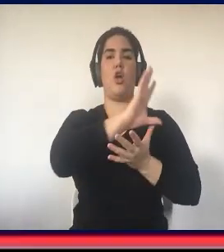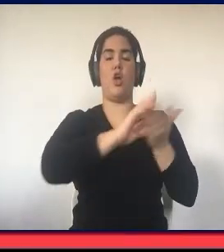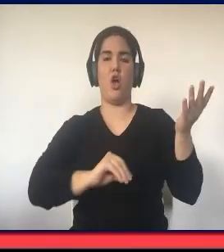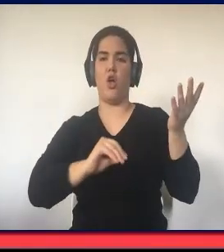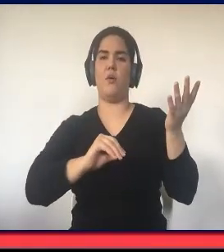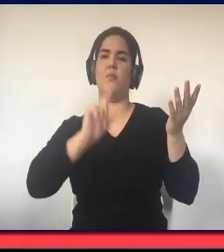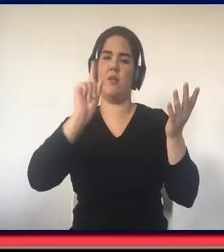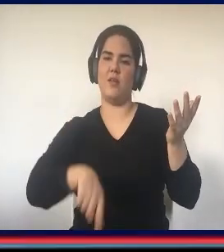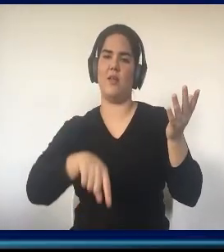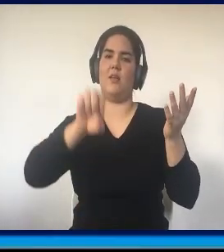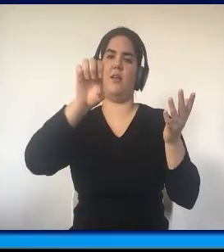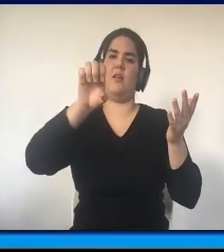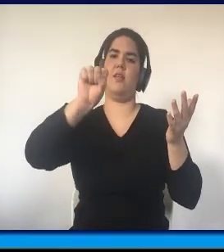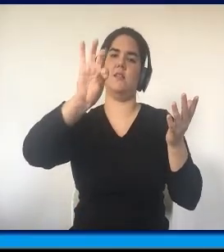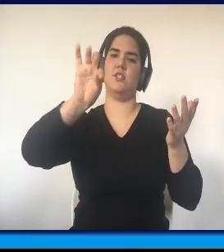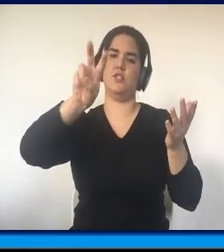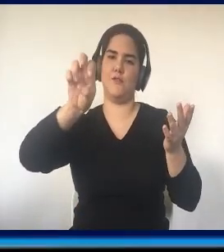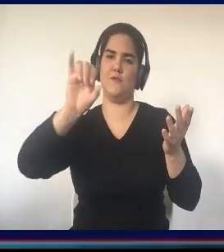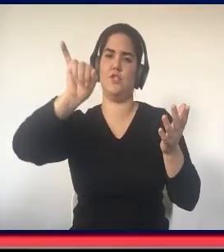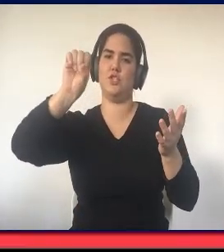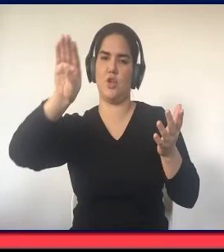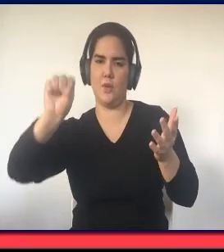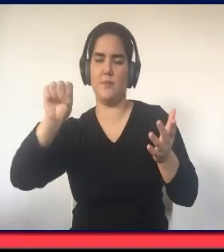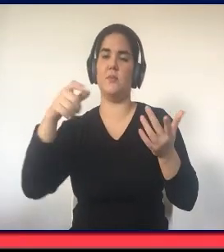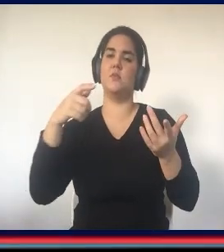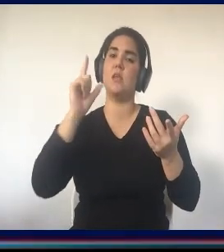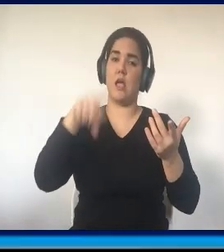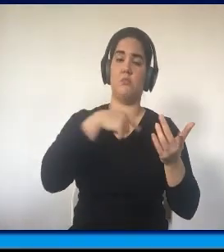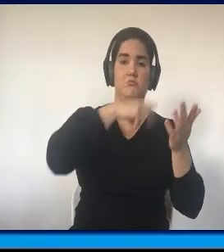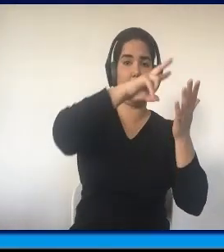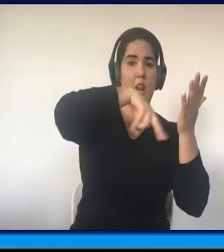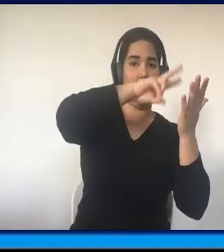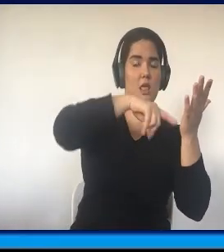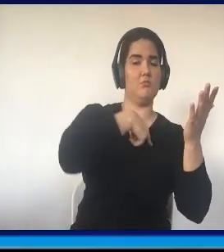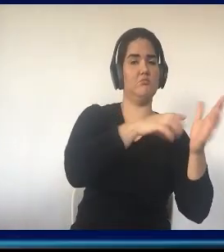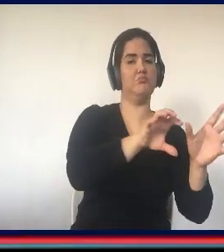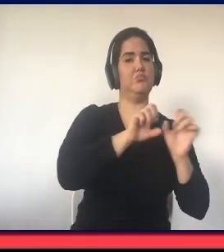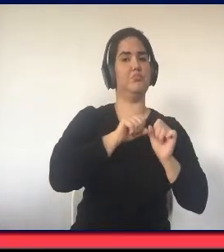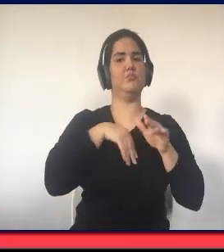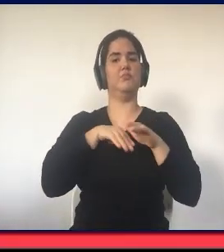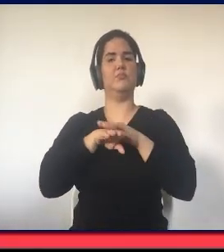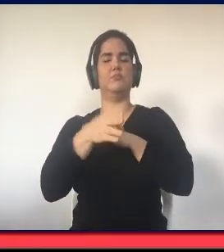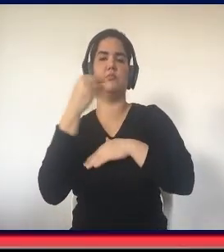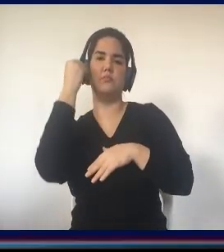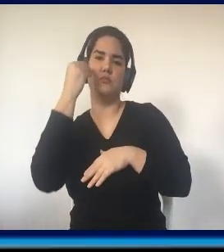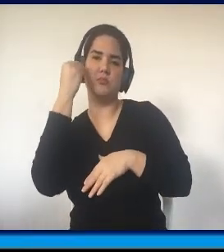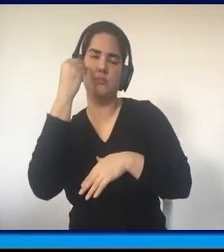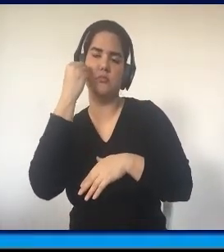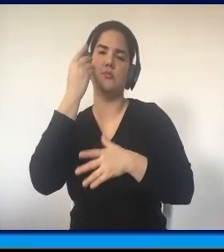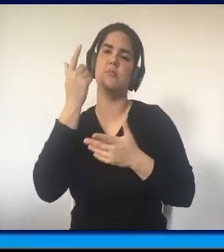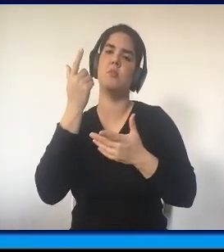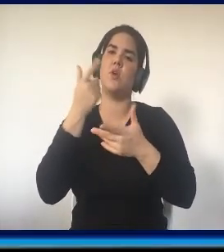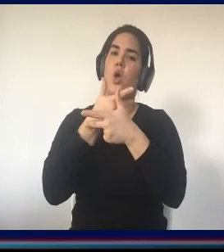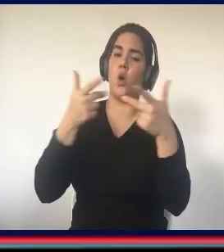esses livros? Porque foram livros que eu li. E a partir dali eu tirei coisas que eu uso hoje na